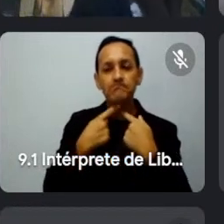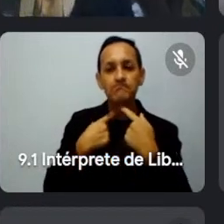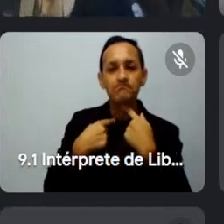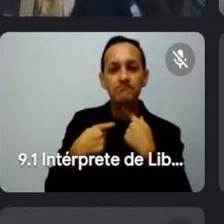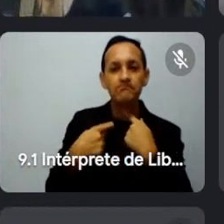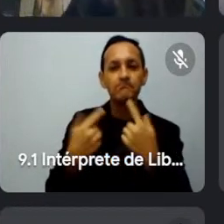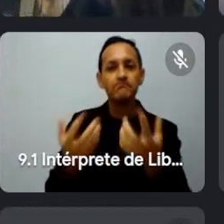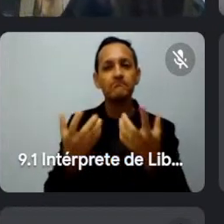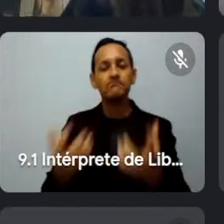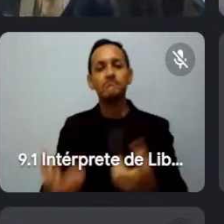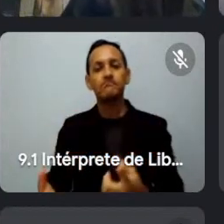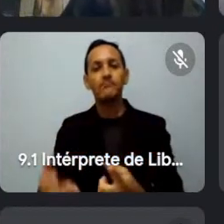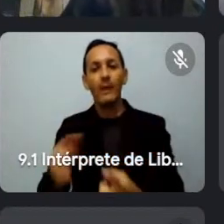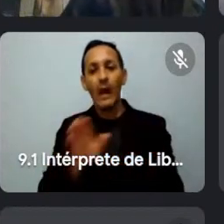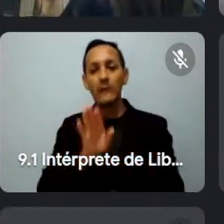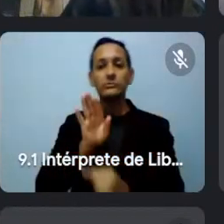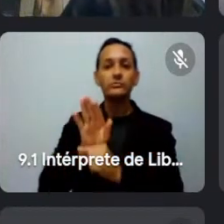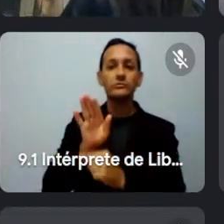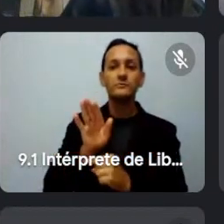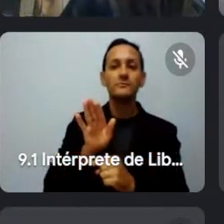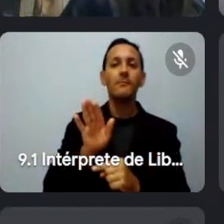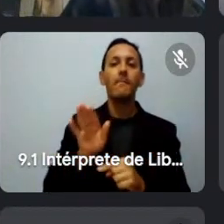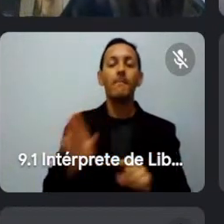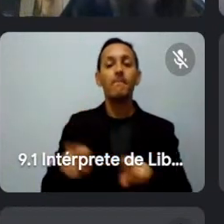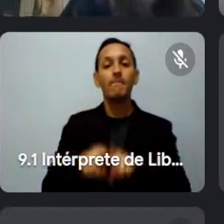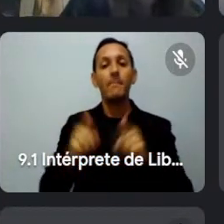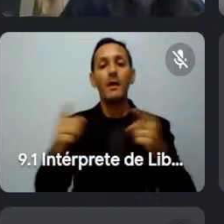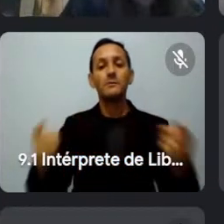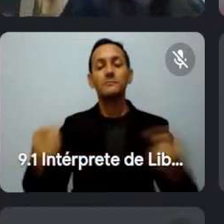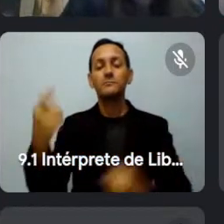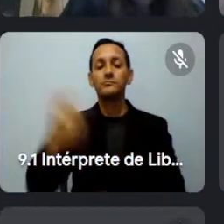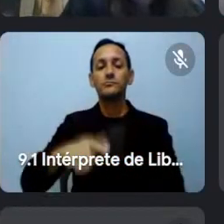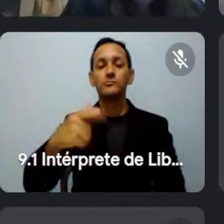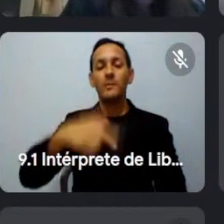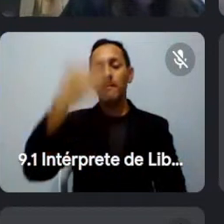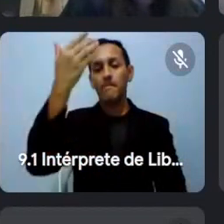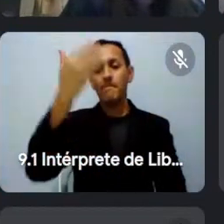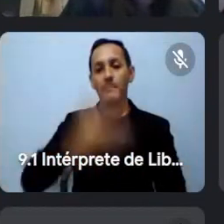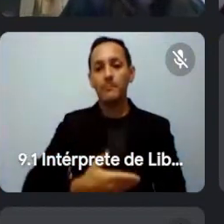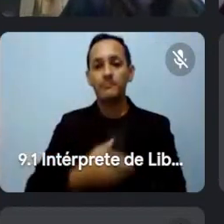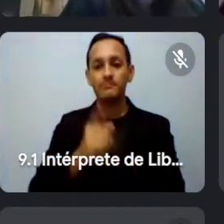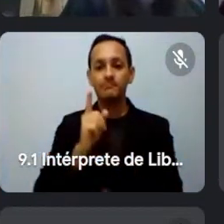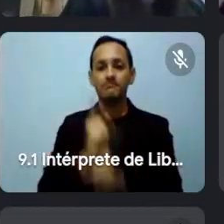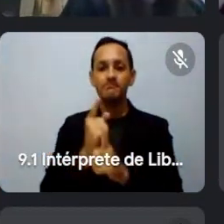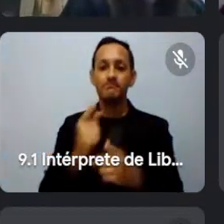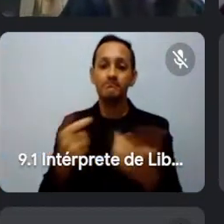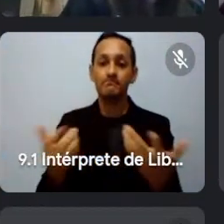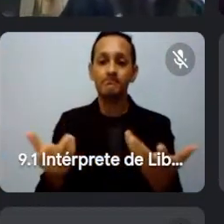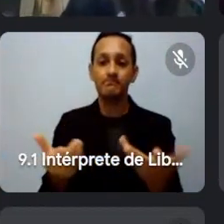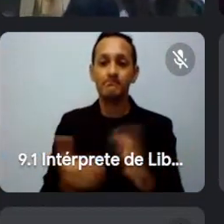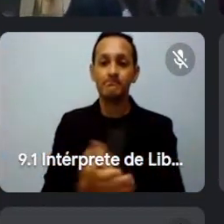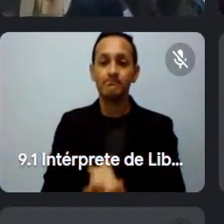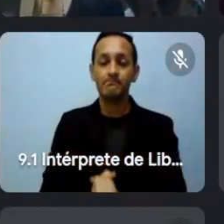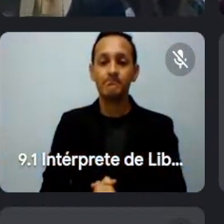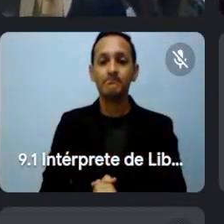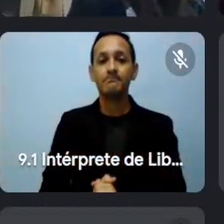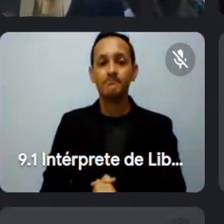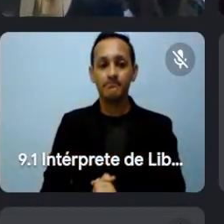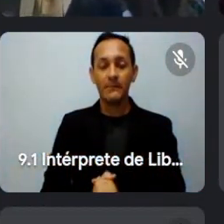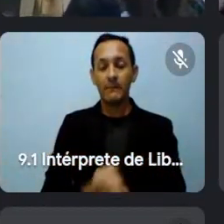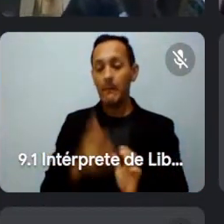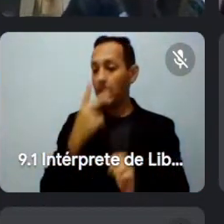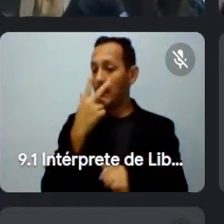desejar mas não é essa prova esse liame de que ela tenha anuído com a conduta